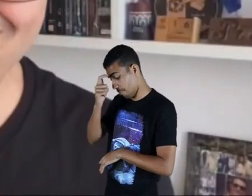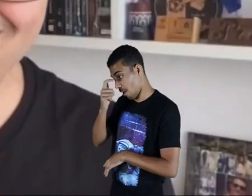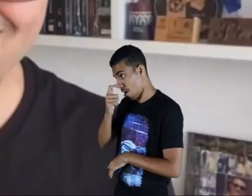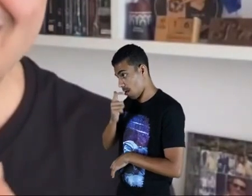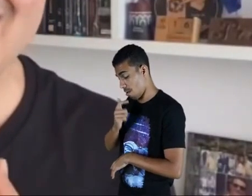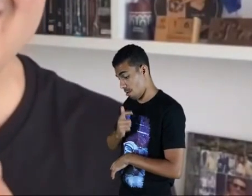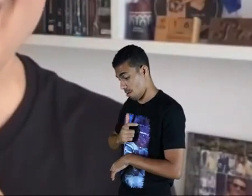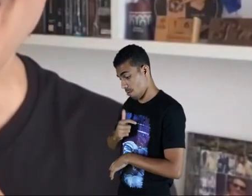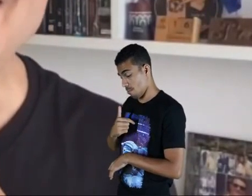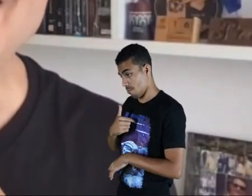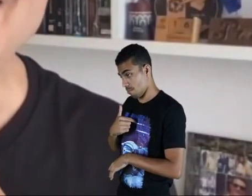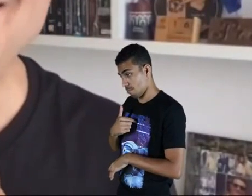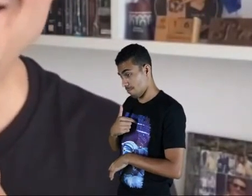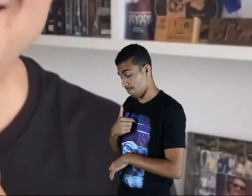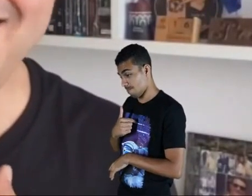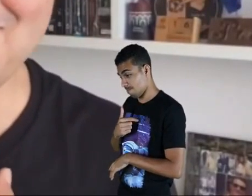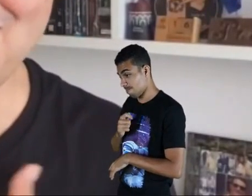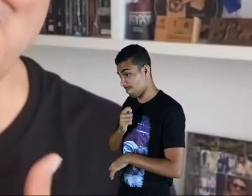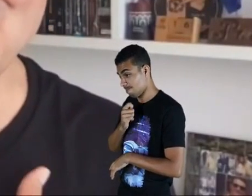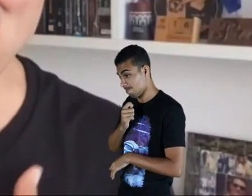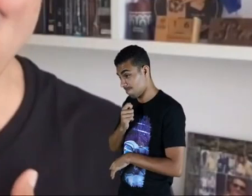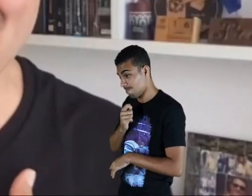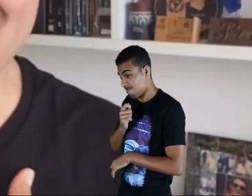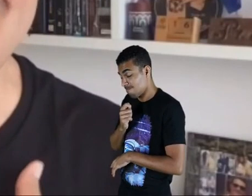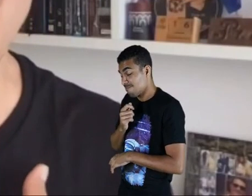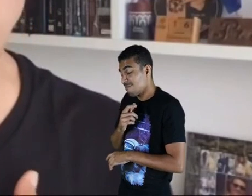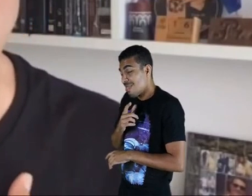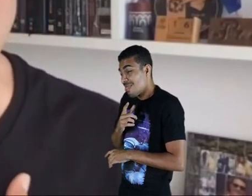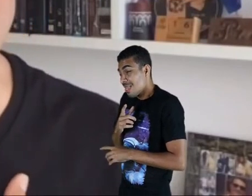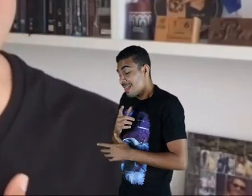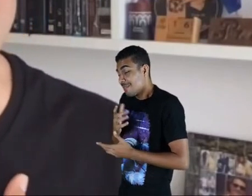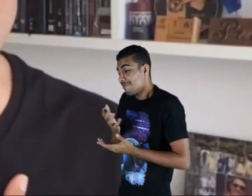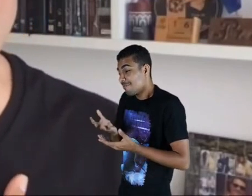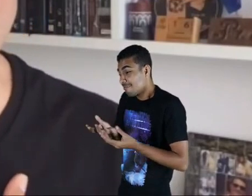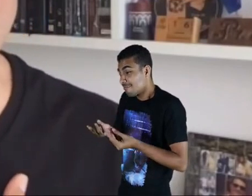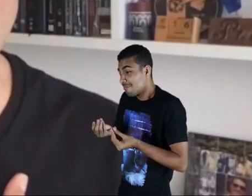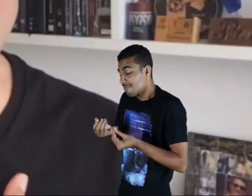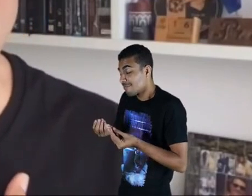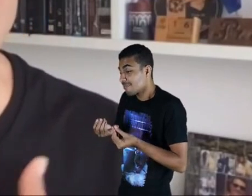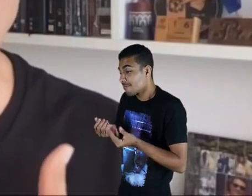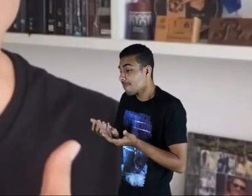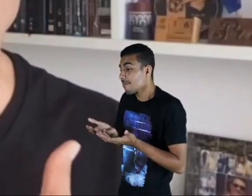eu ainda tenho condições de definir